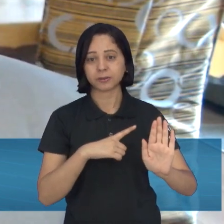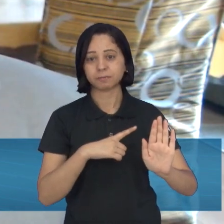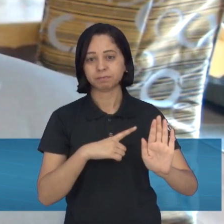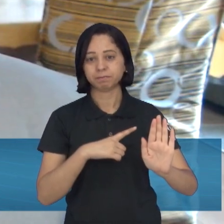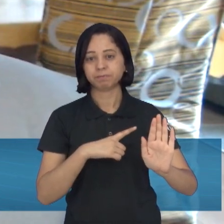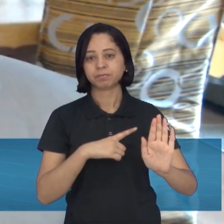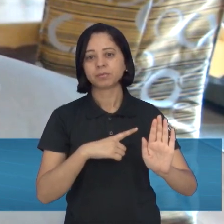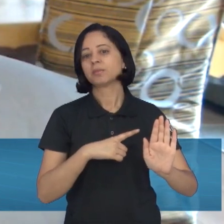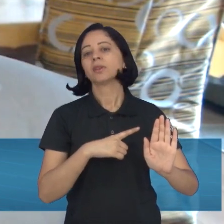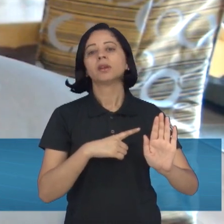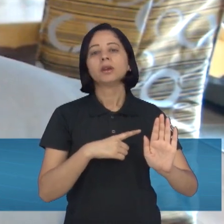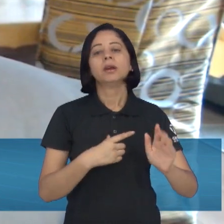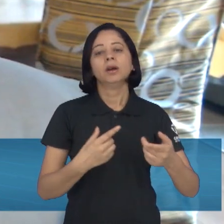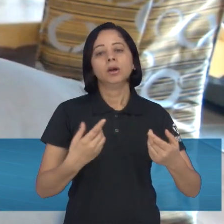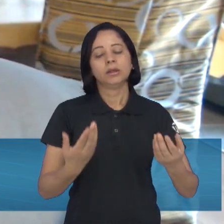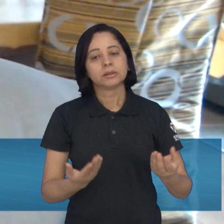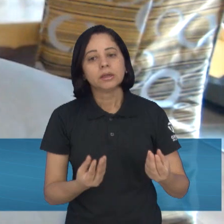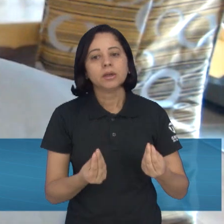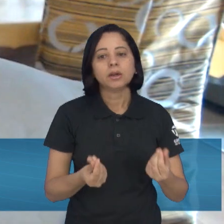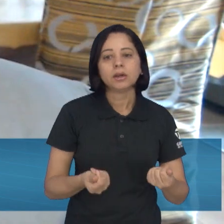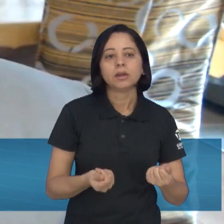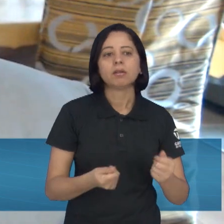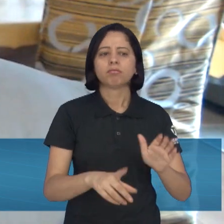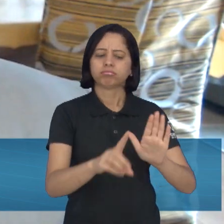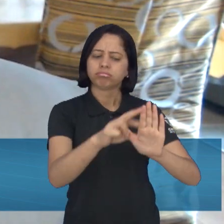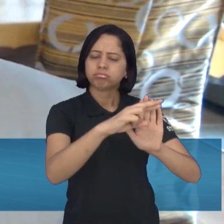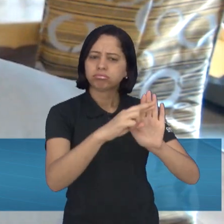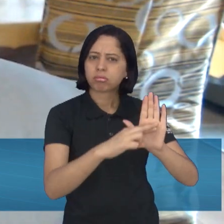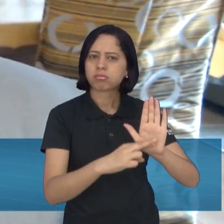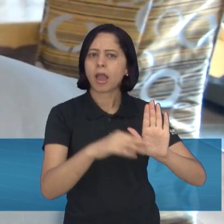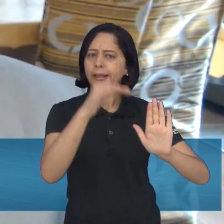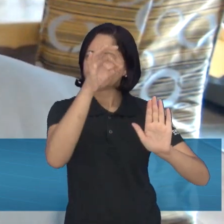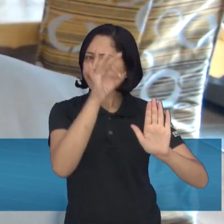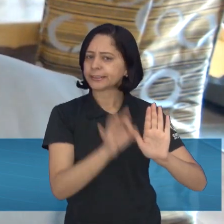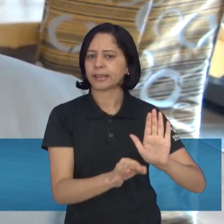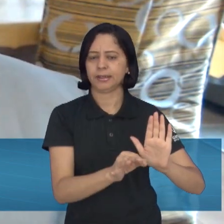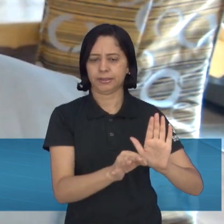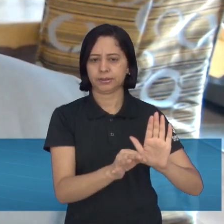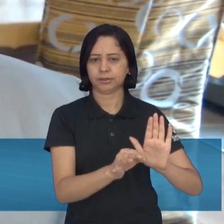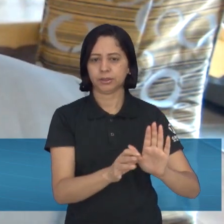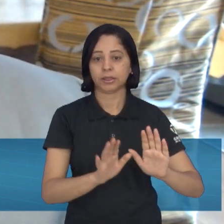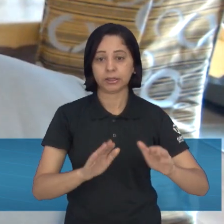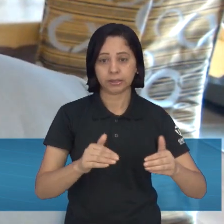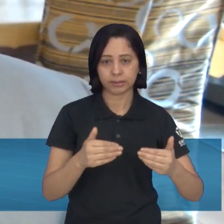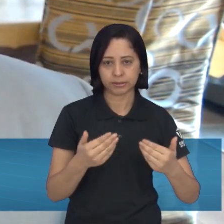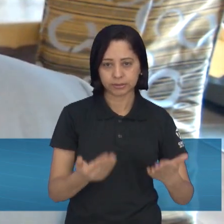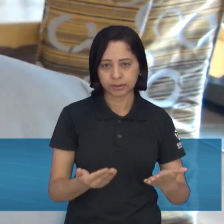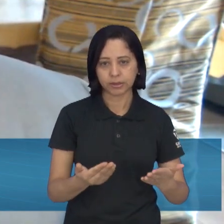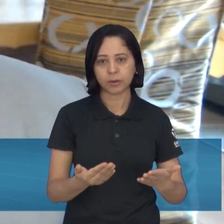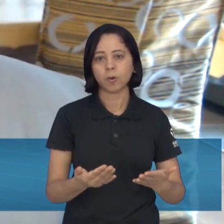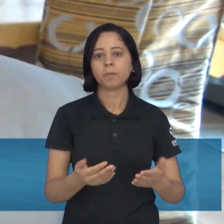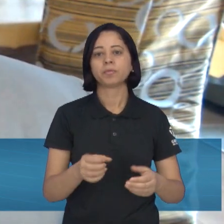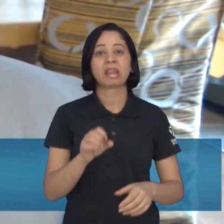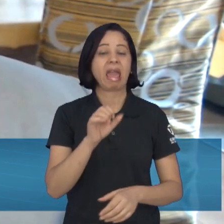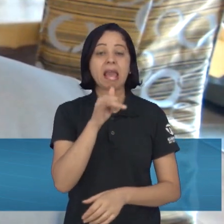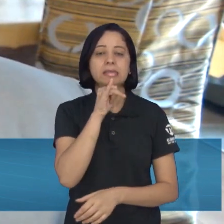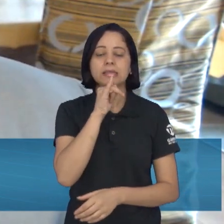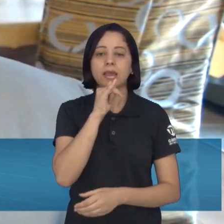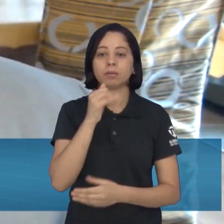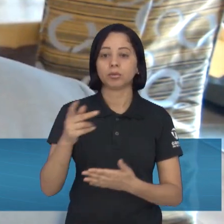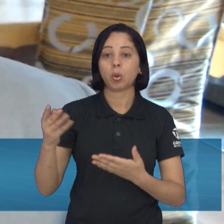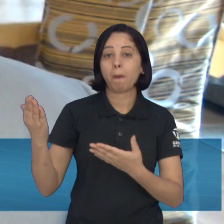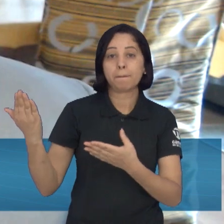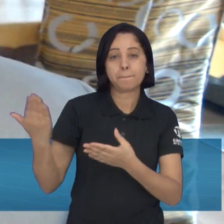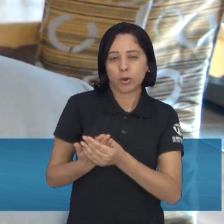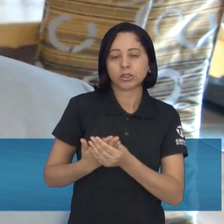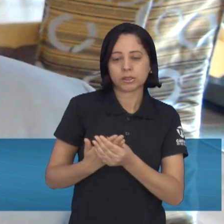o seu direito, né, suas garantias sejam preservadas. Então, em um eventual processo, por exemplo,